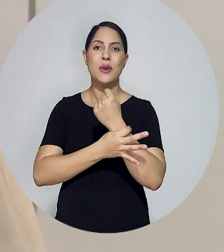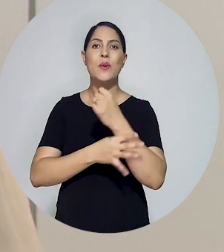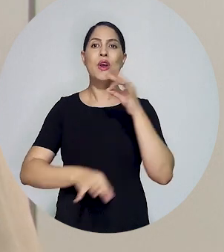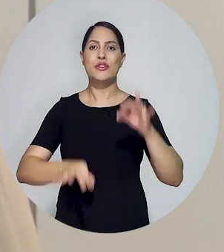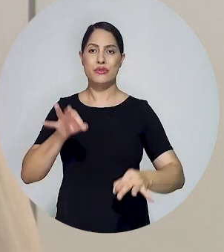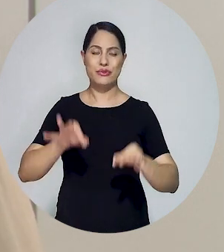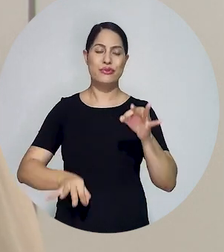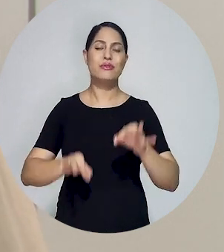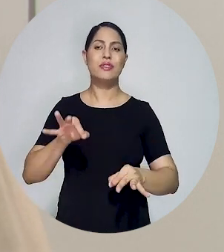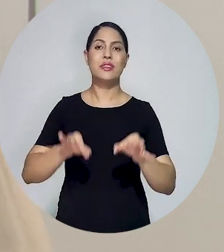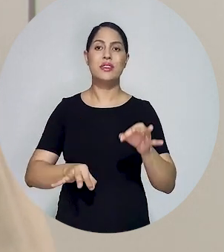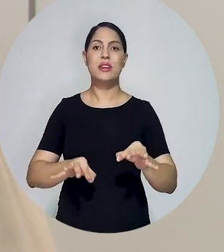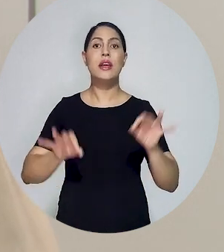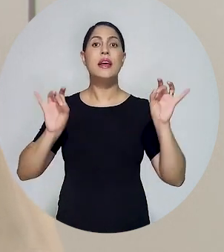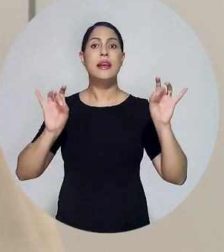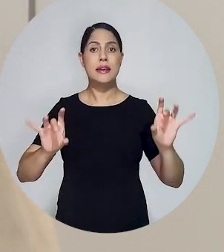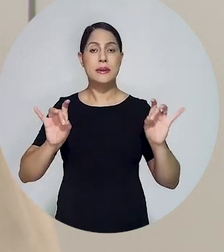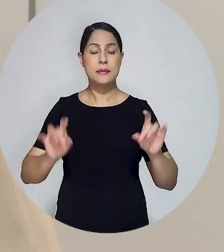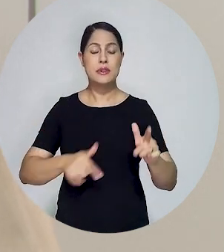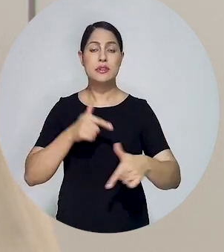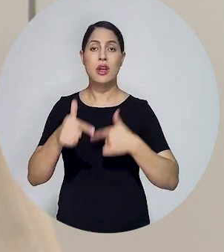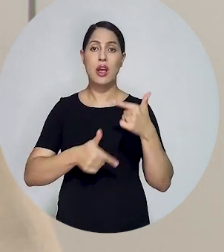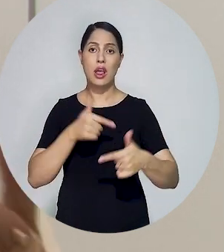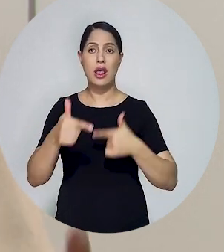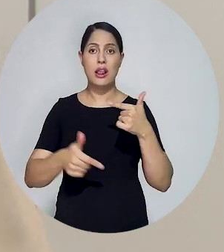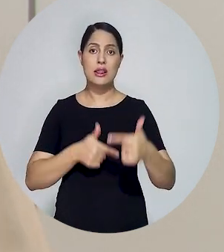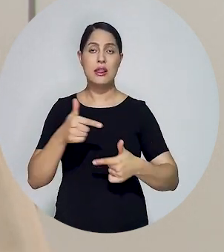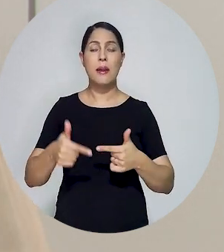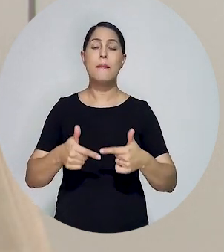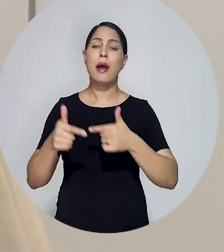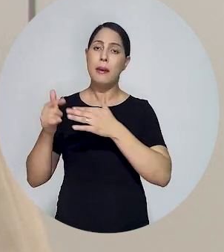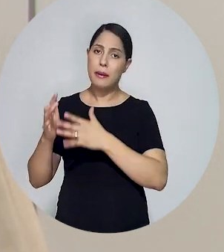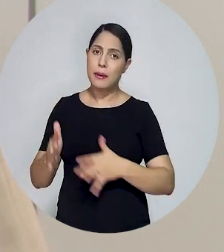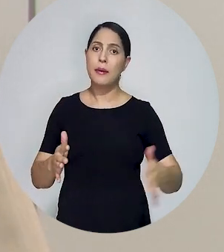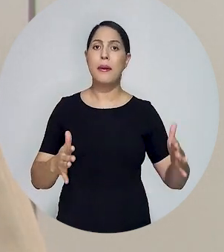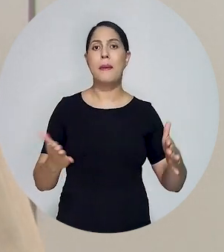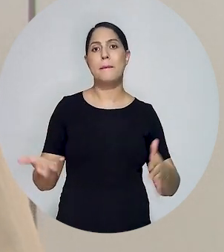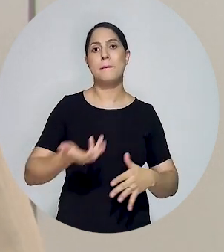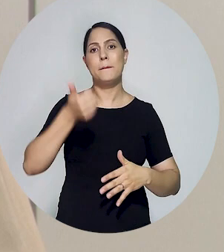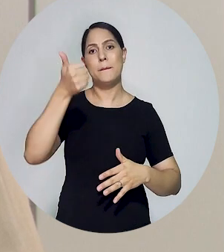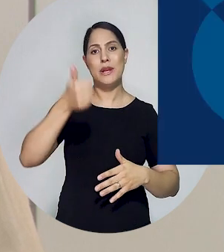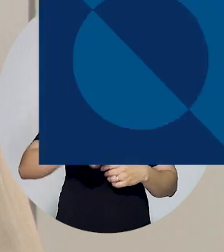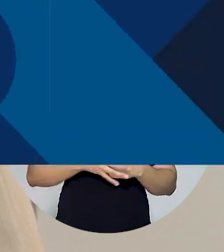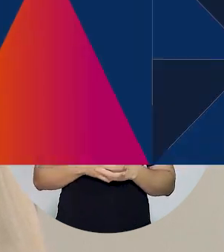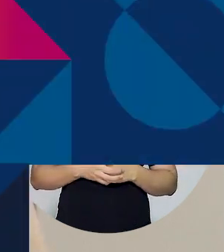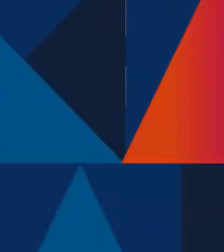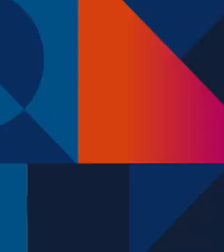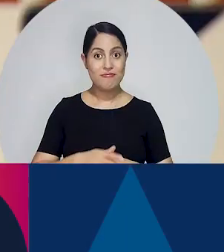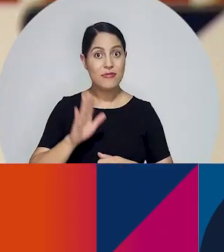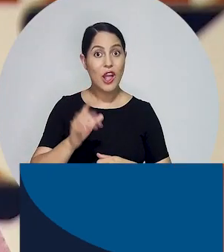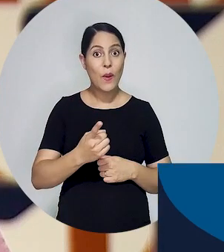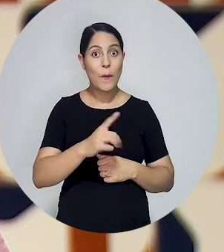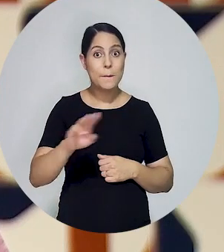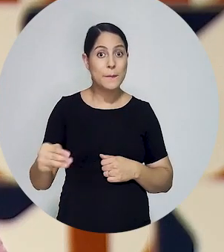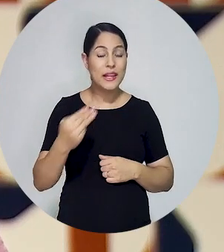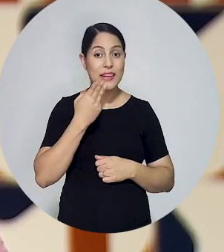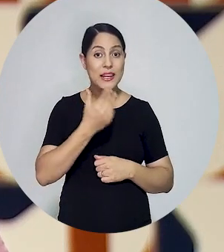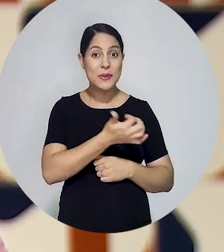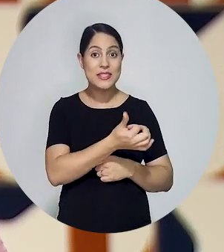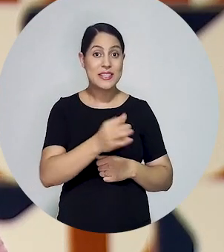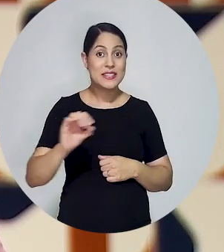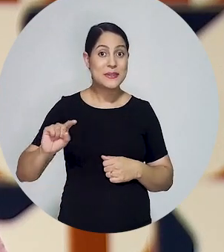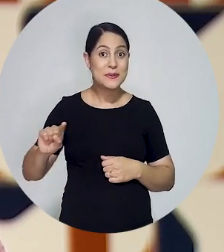mais segurança jurídica e que atue para a adequação e a melhor execução do programa. Já são mais